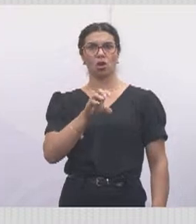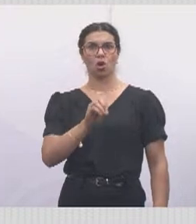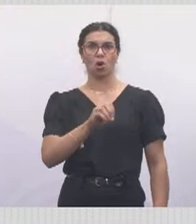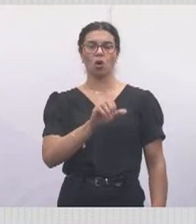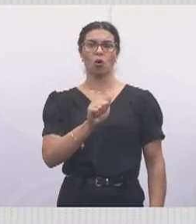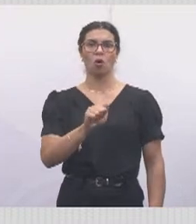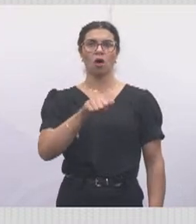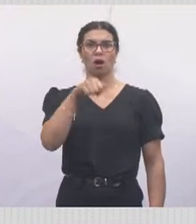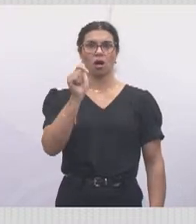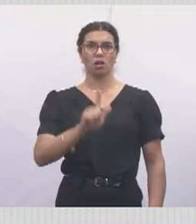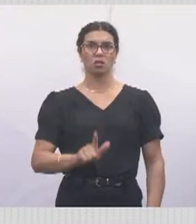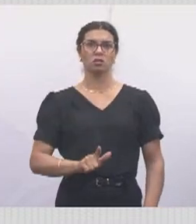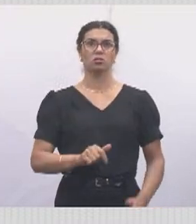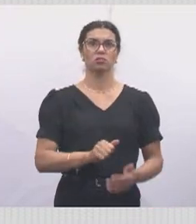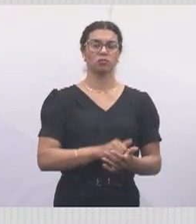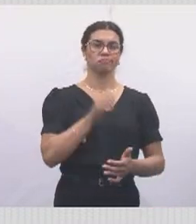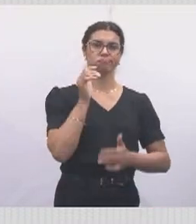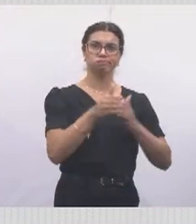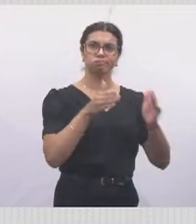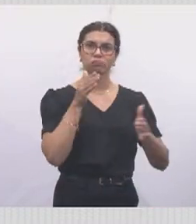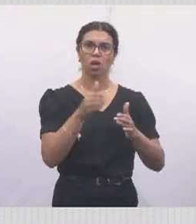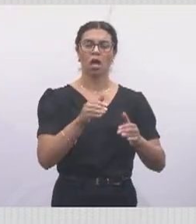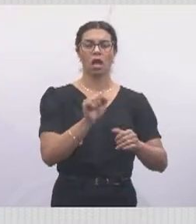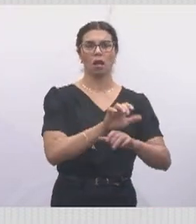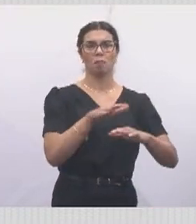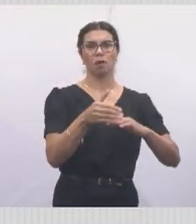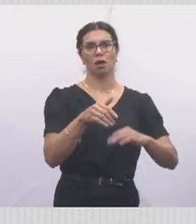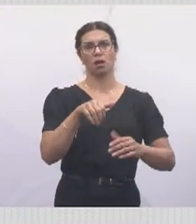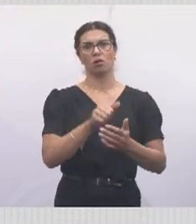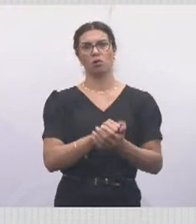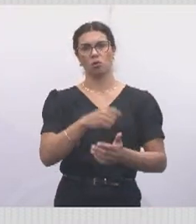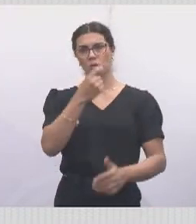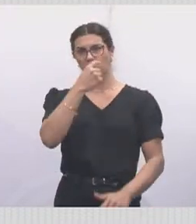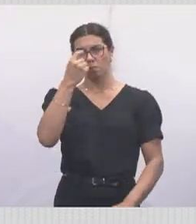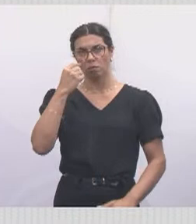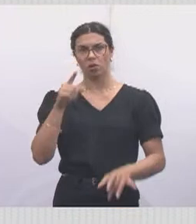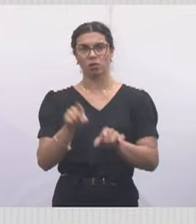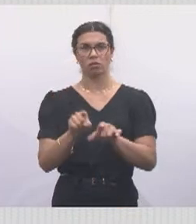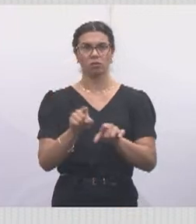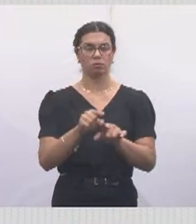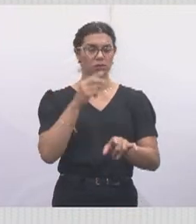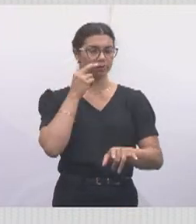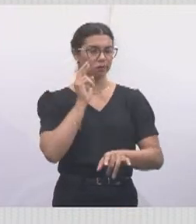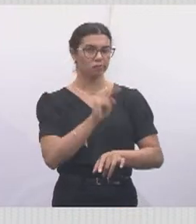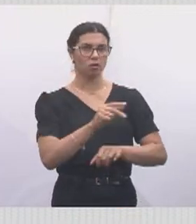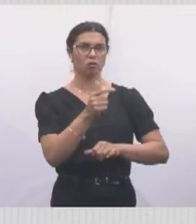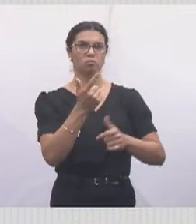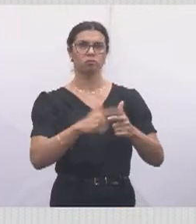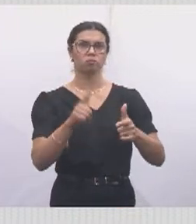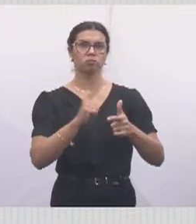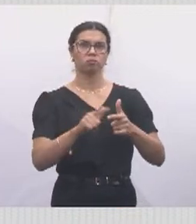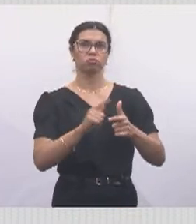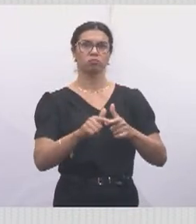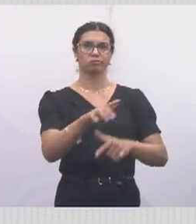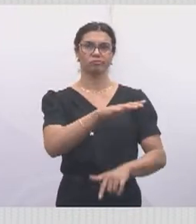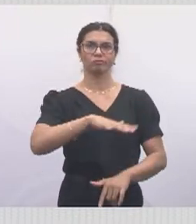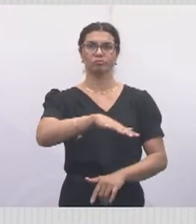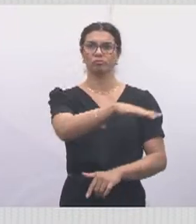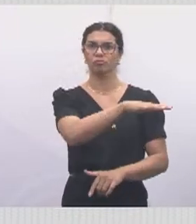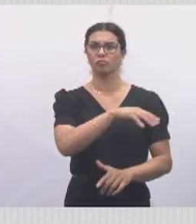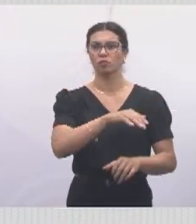hoje, Lago Azul, Meia Lua, Conquista, vendo a situação das estradas, conversando com os moradores e